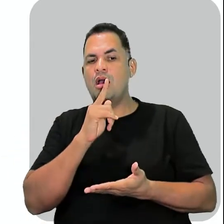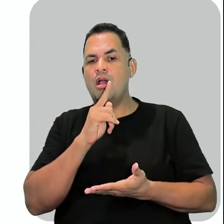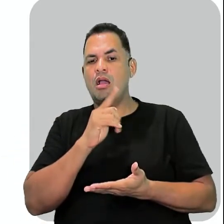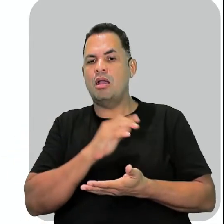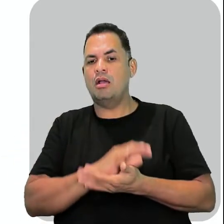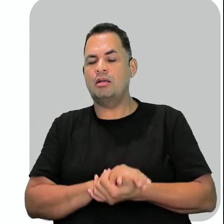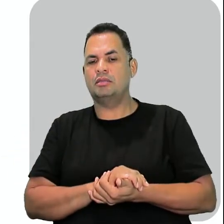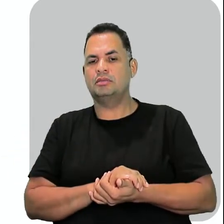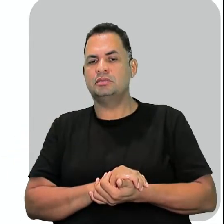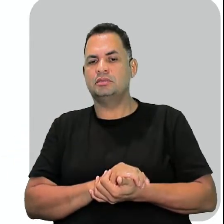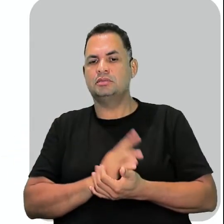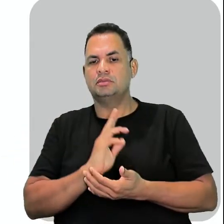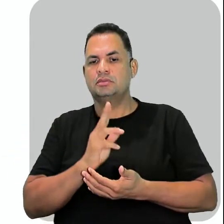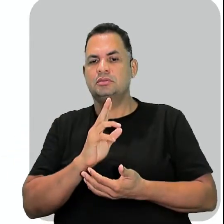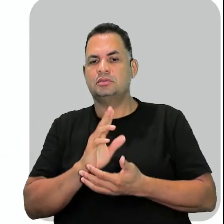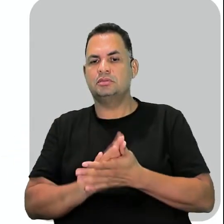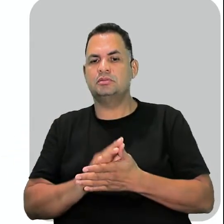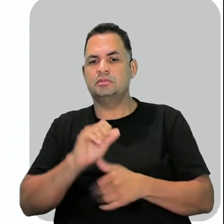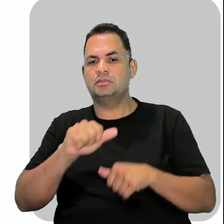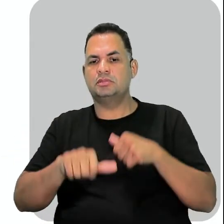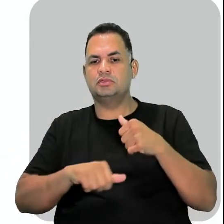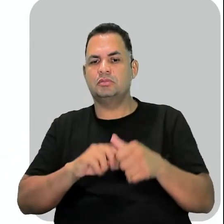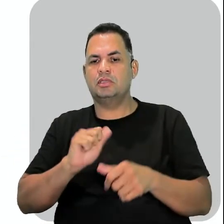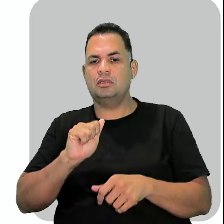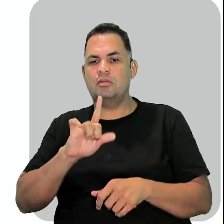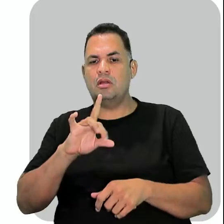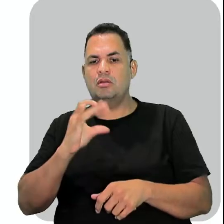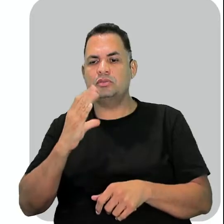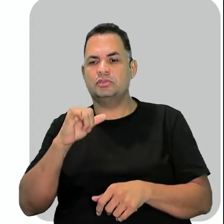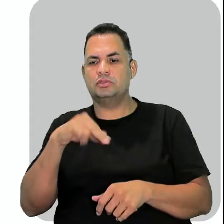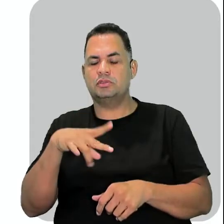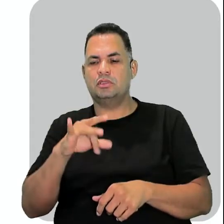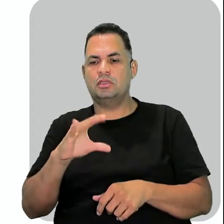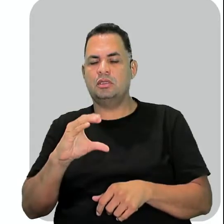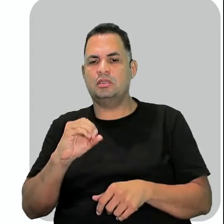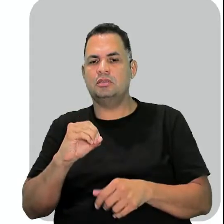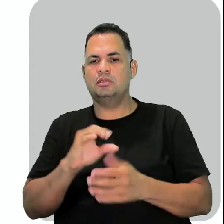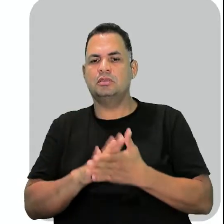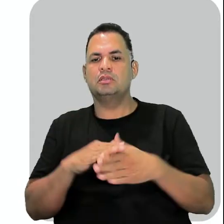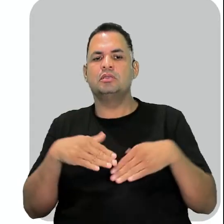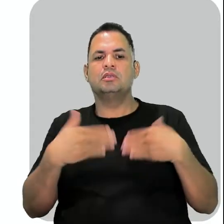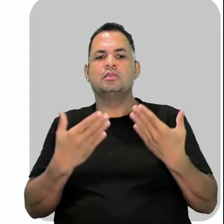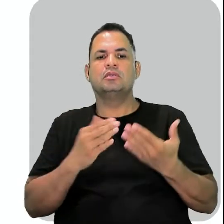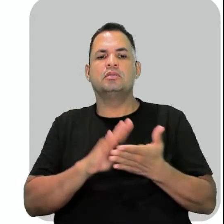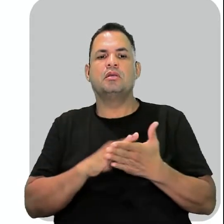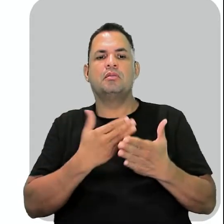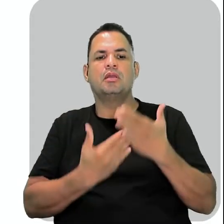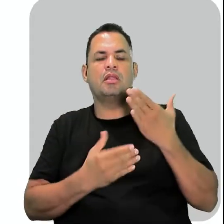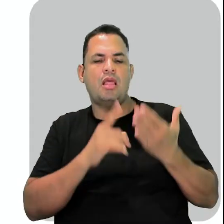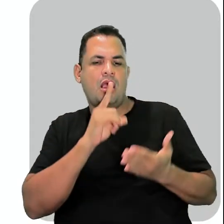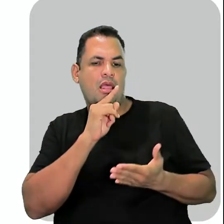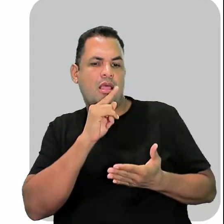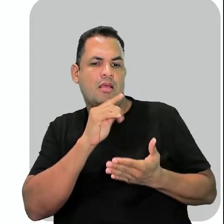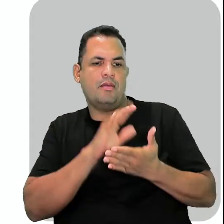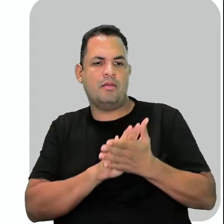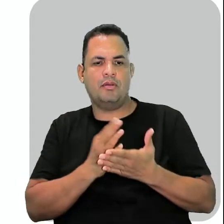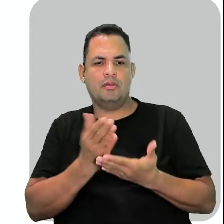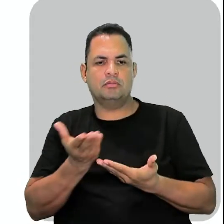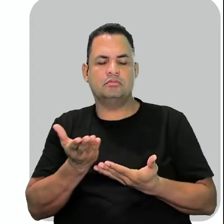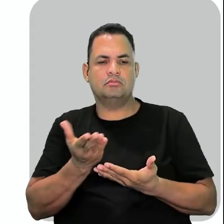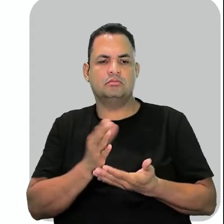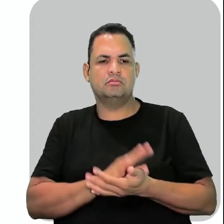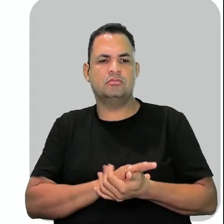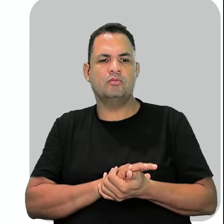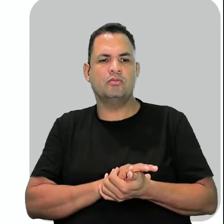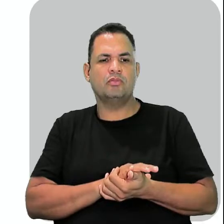vou formar um alceno. Como aqui a desidratação de um álcool é